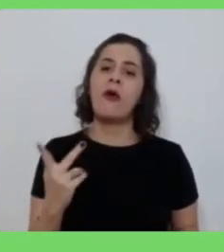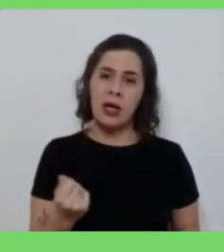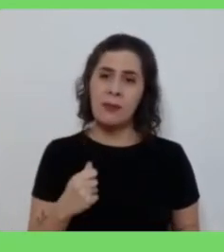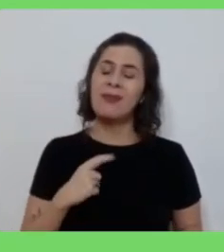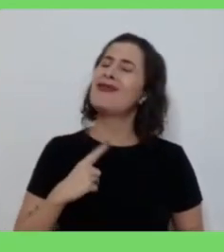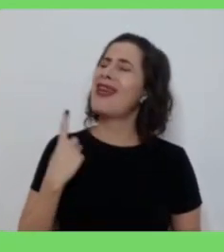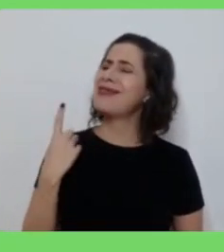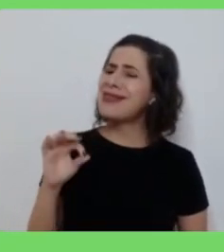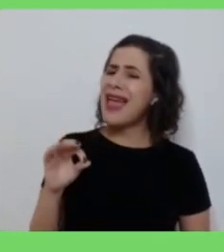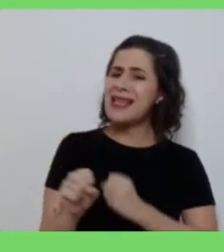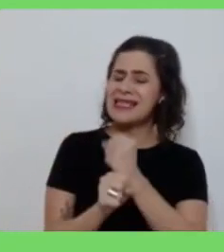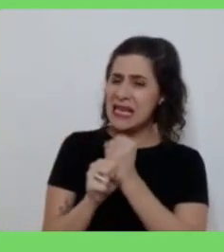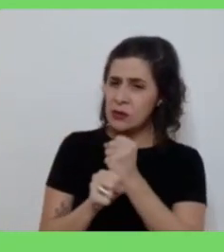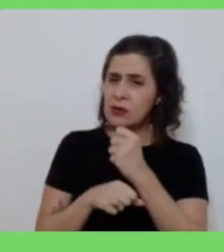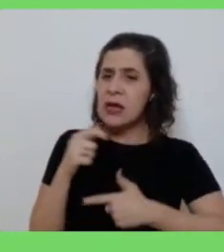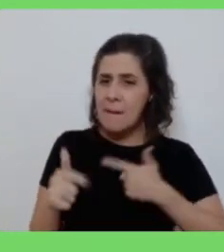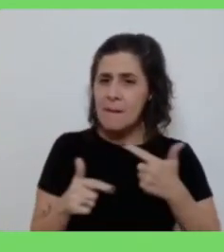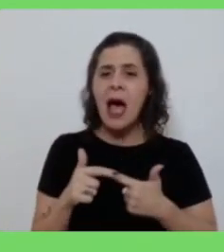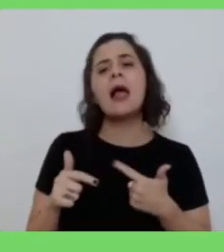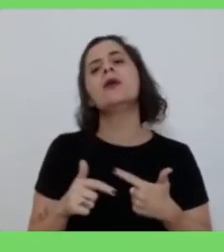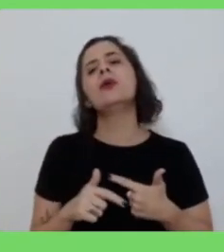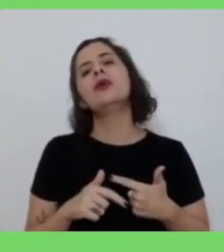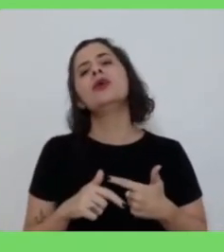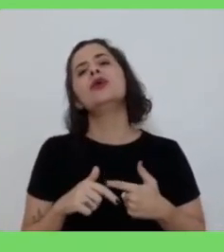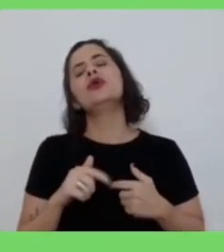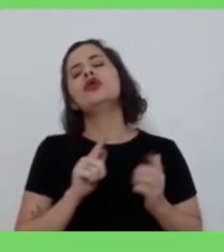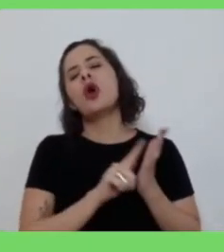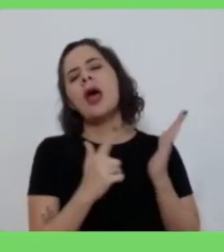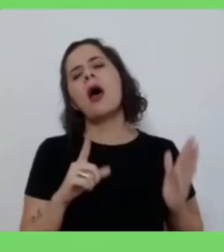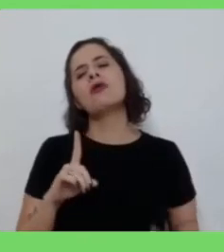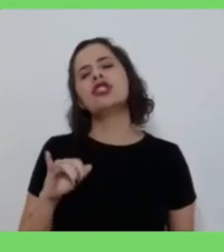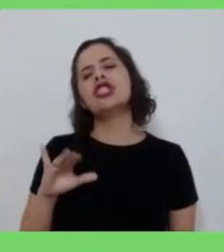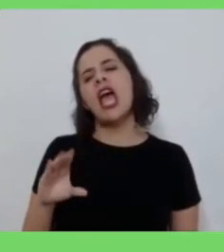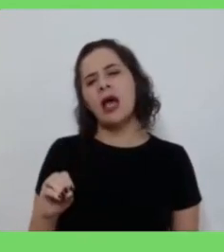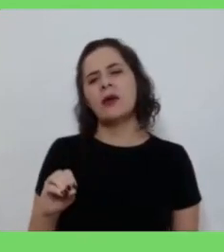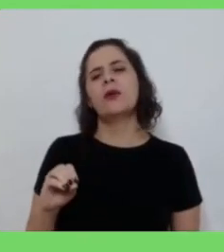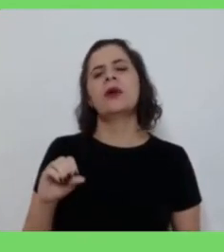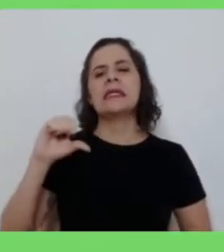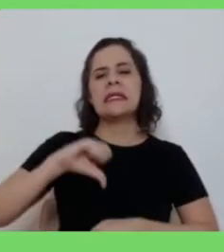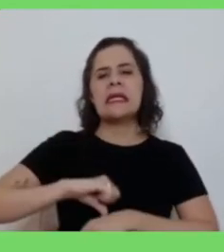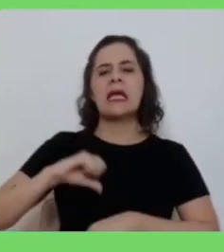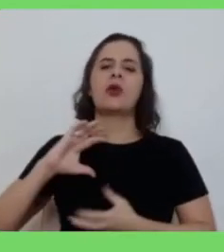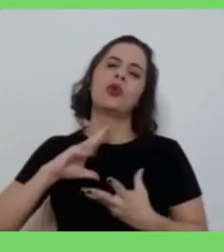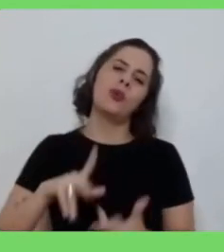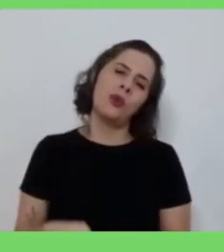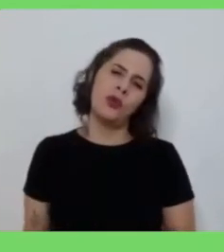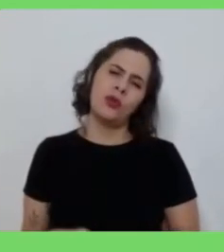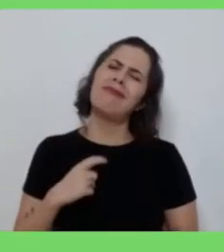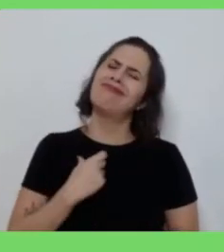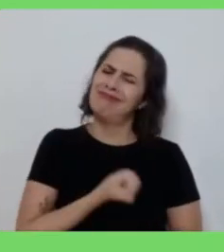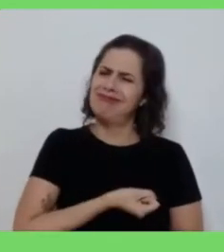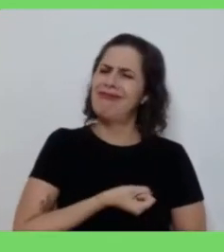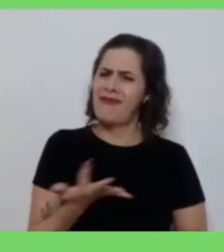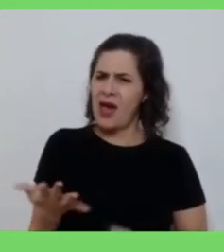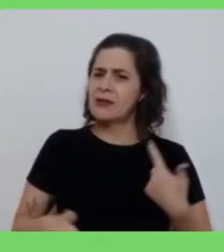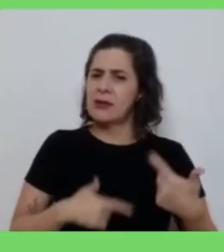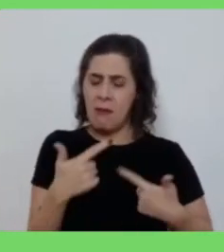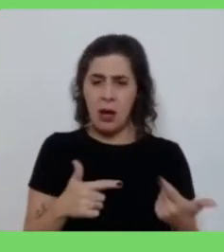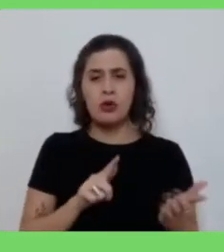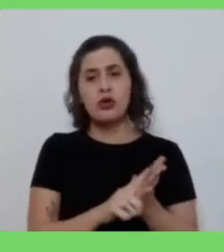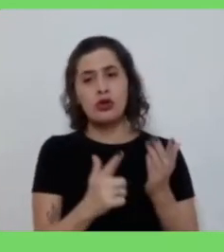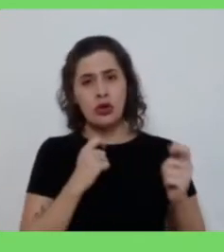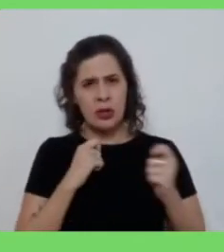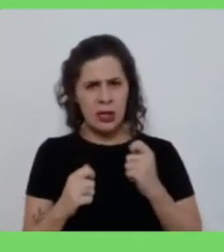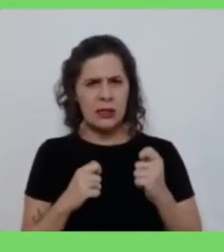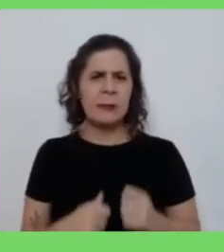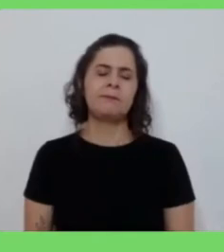no Diário do Centro do Mundo eh como moderador de lives Reporter freelancer e outras coisinhas mais mas deixa eu seguir aqui na nossa